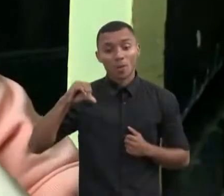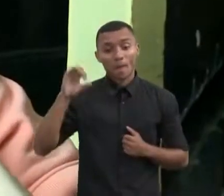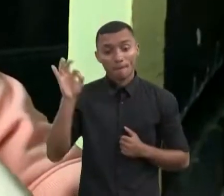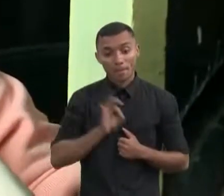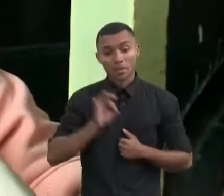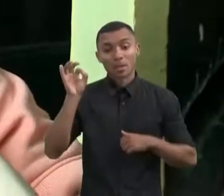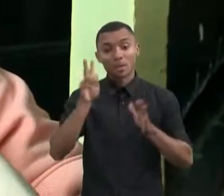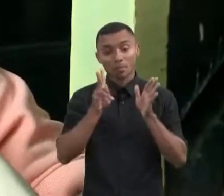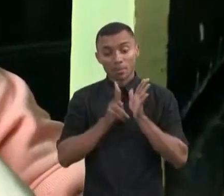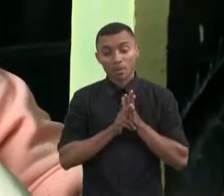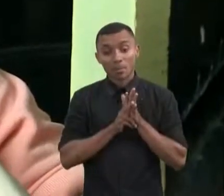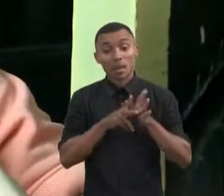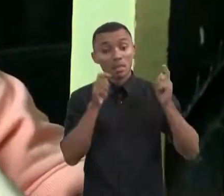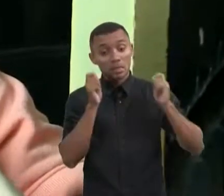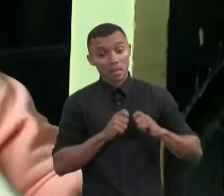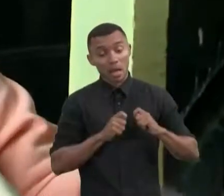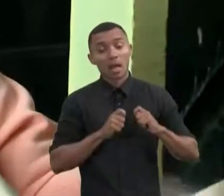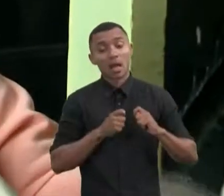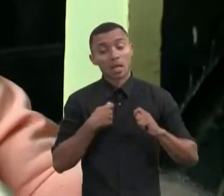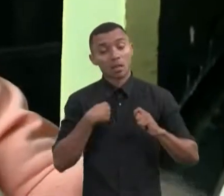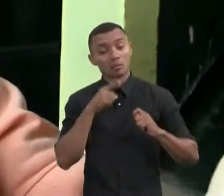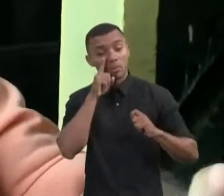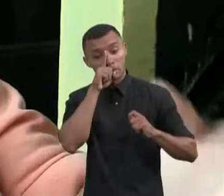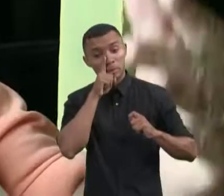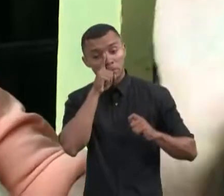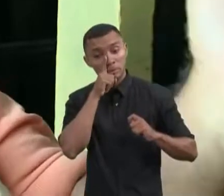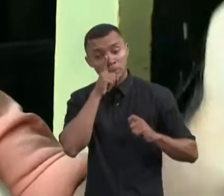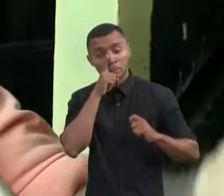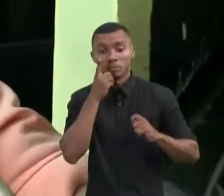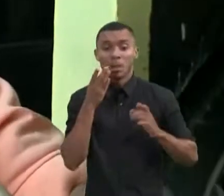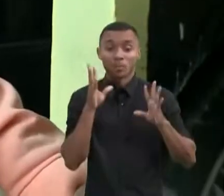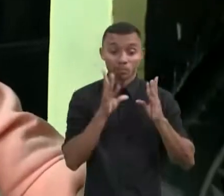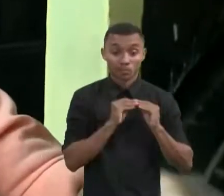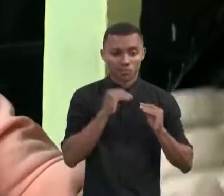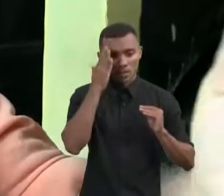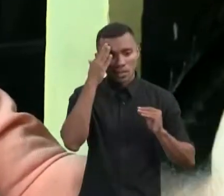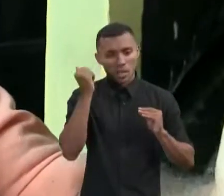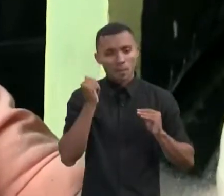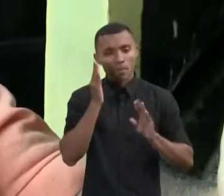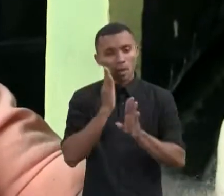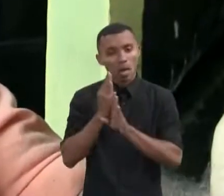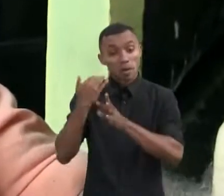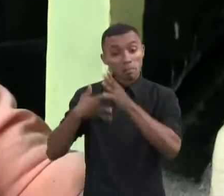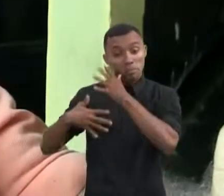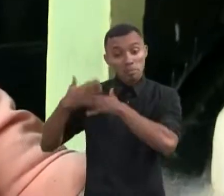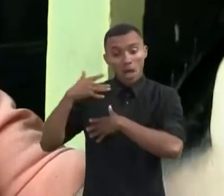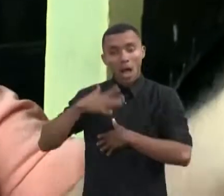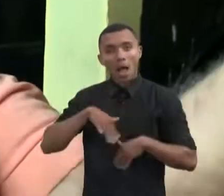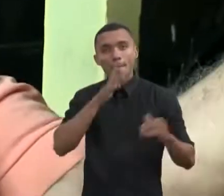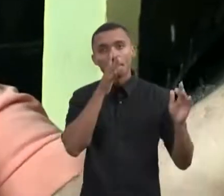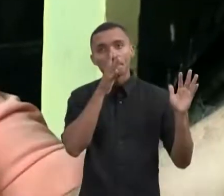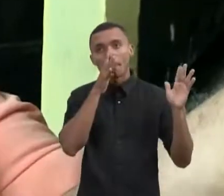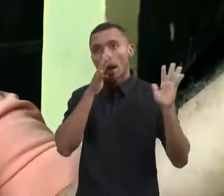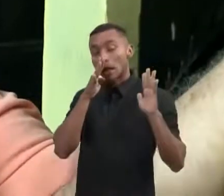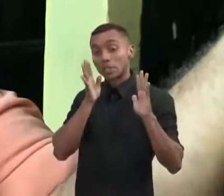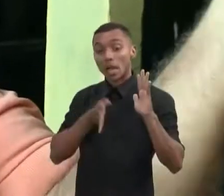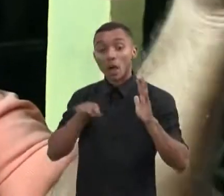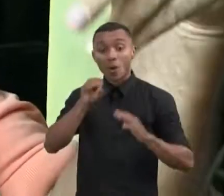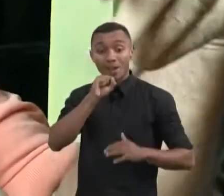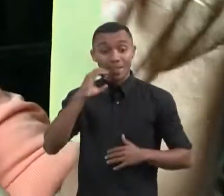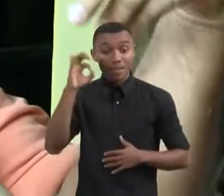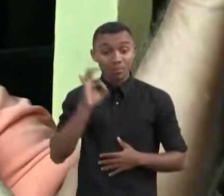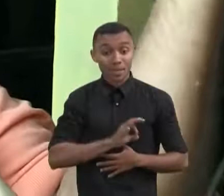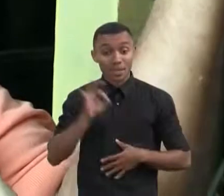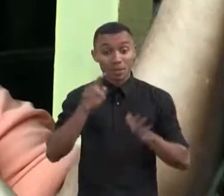99% da possibilidade de ir embora. Para você ter uma ideia, nas últimas reportagens que a gente tem visto, 80%